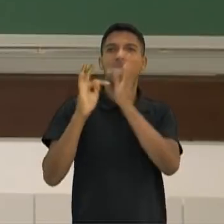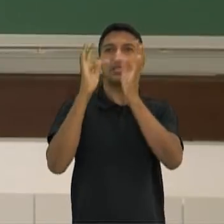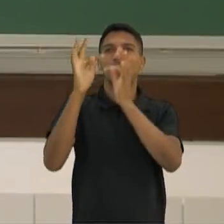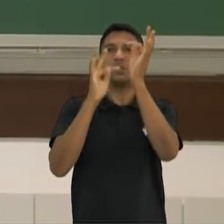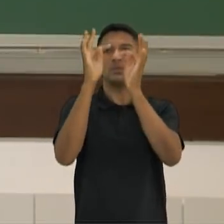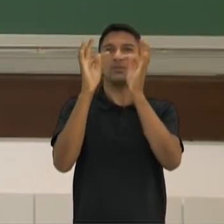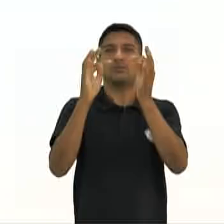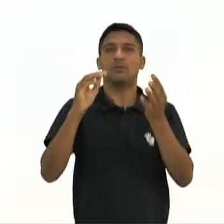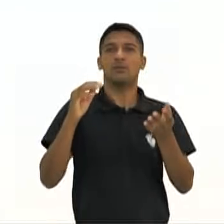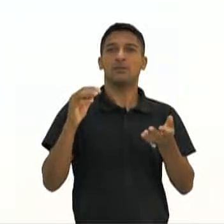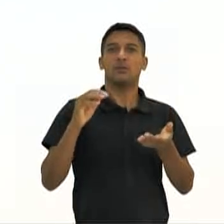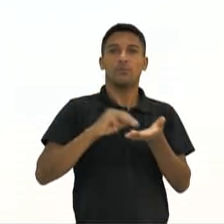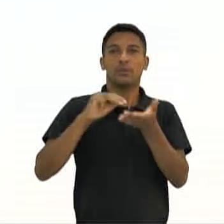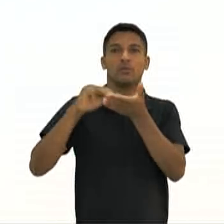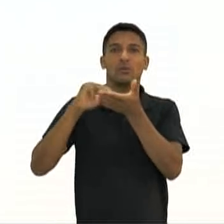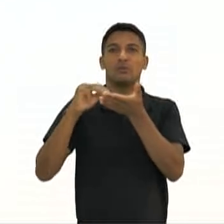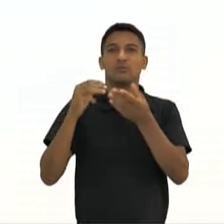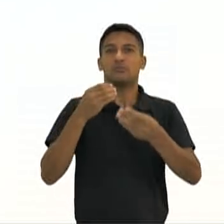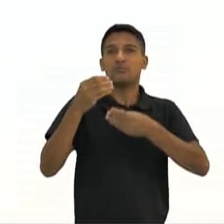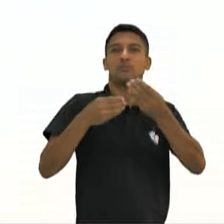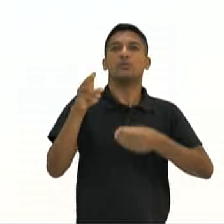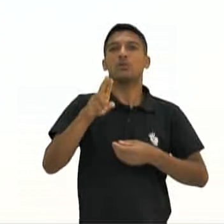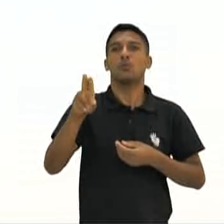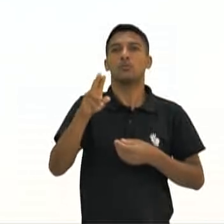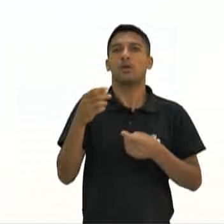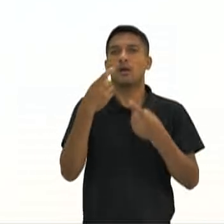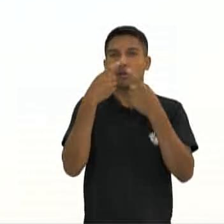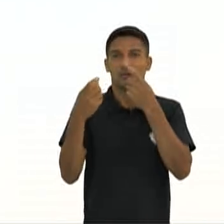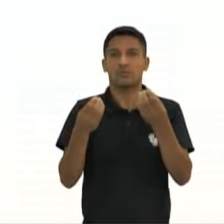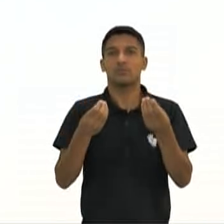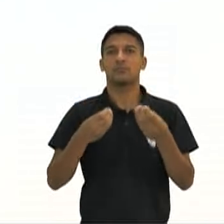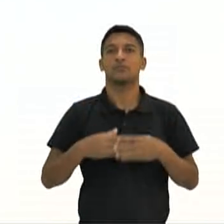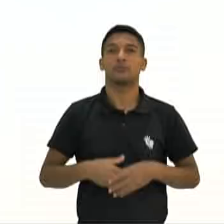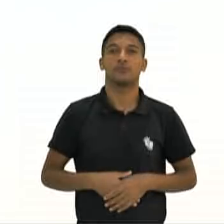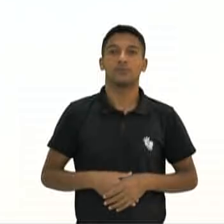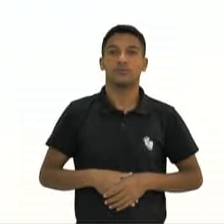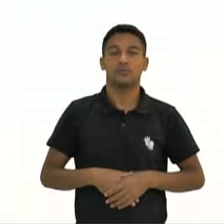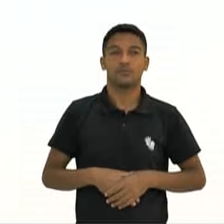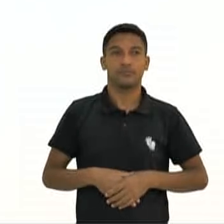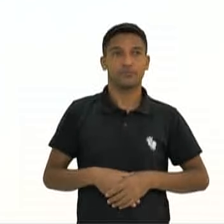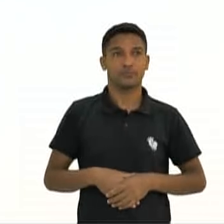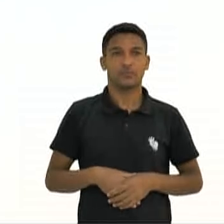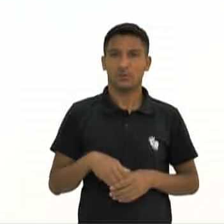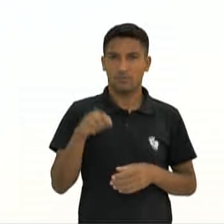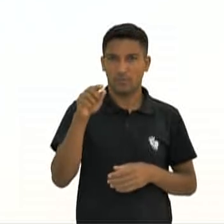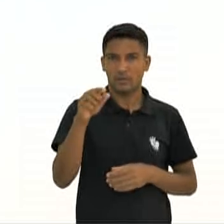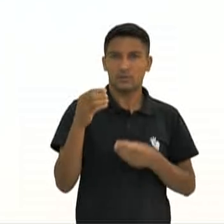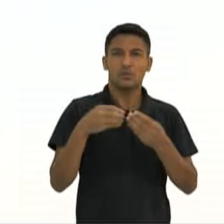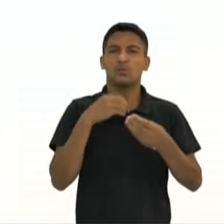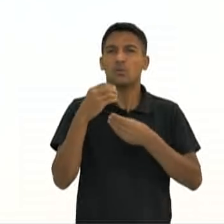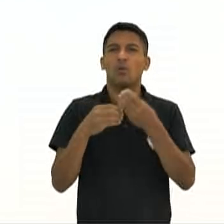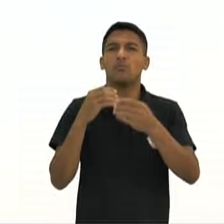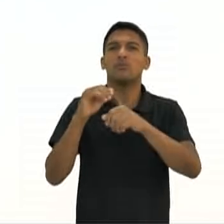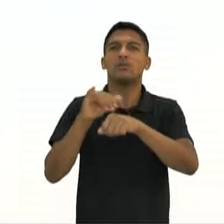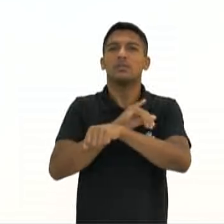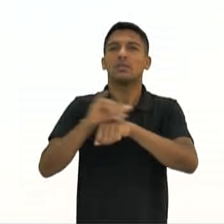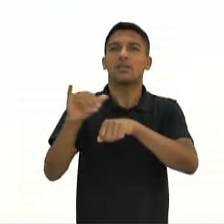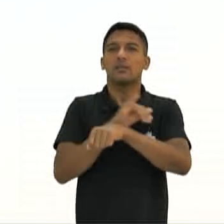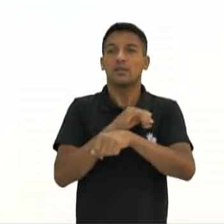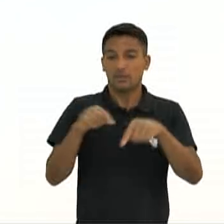dessa perspectiva, a ONU já pensou em, literalmente, sistematizar o destino do lixo. Dentro